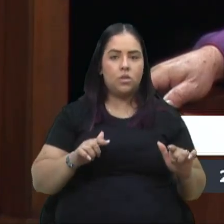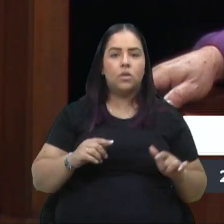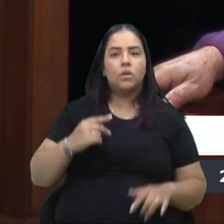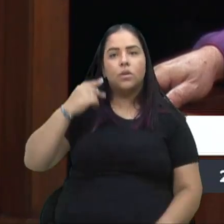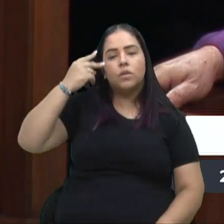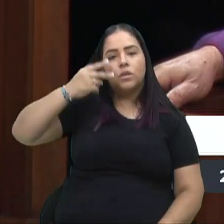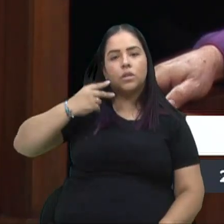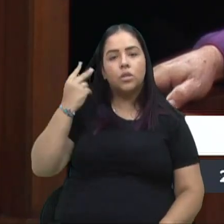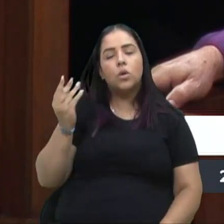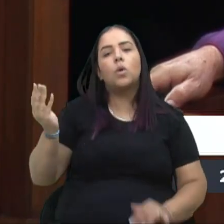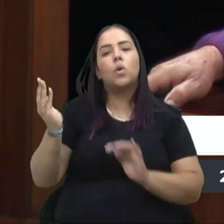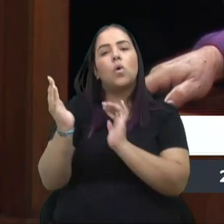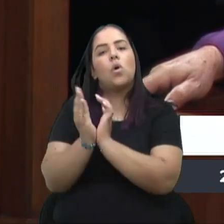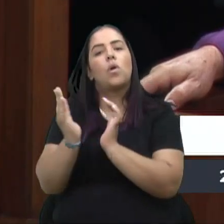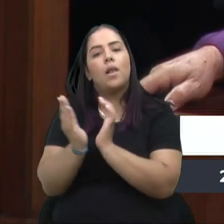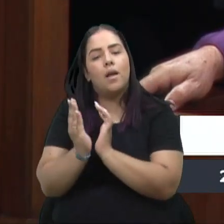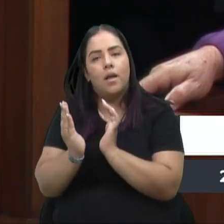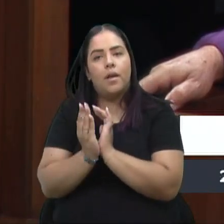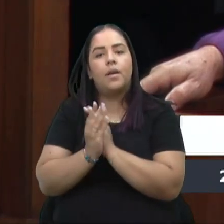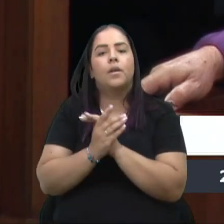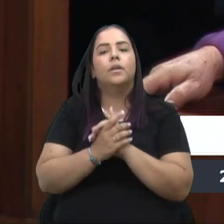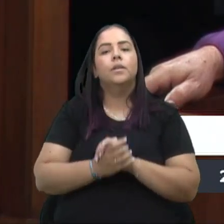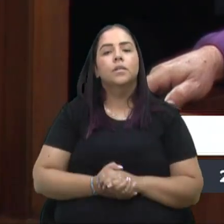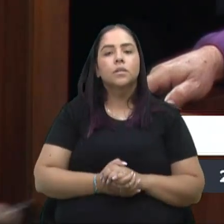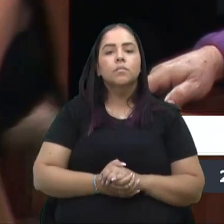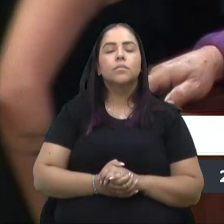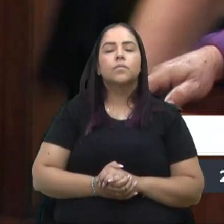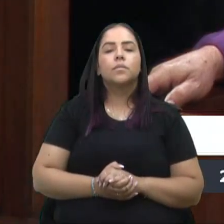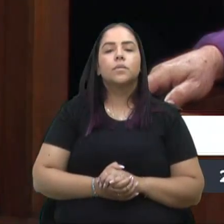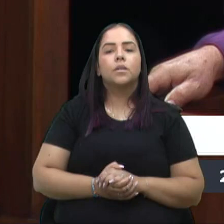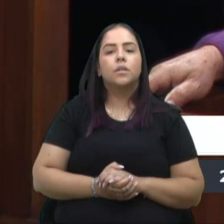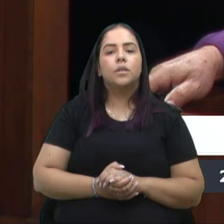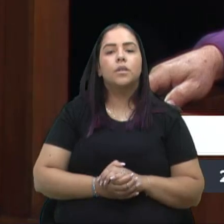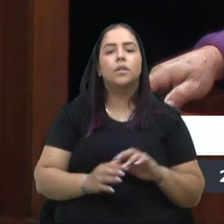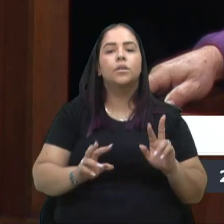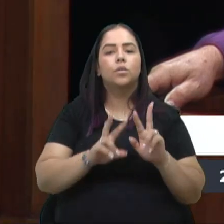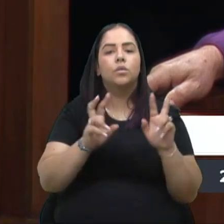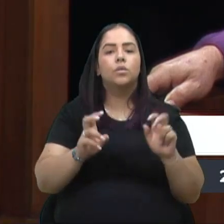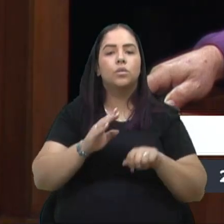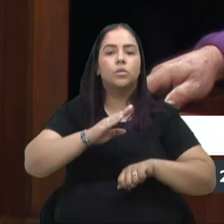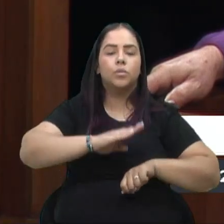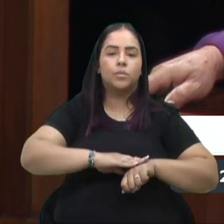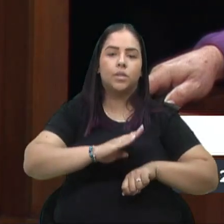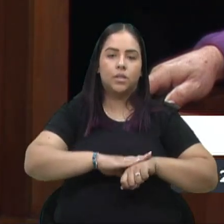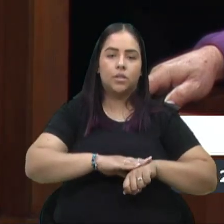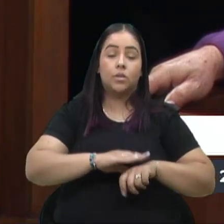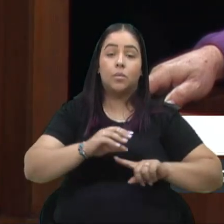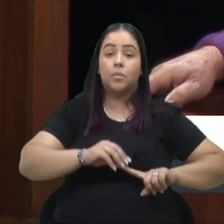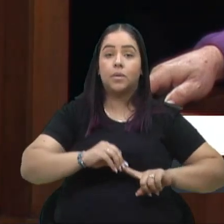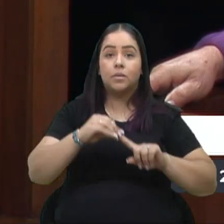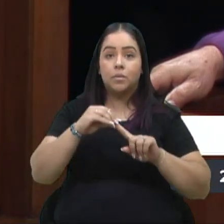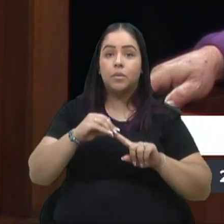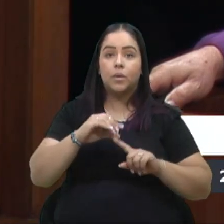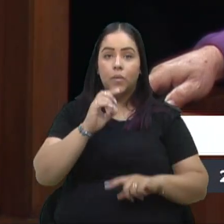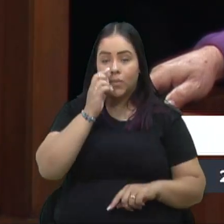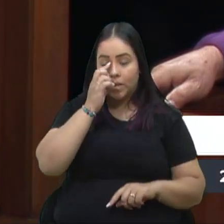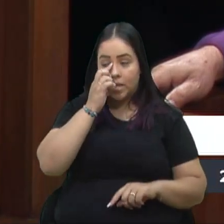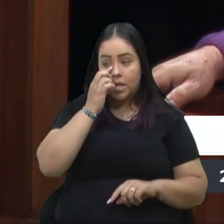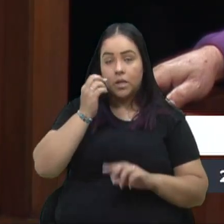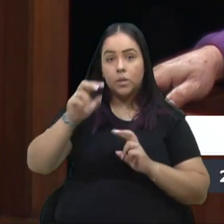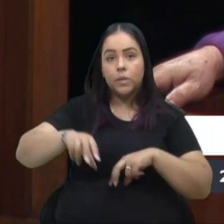vereadores colegas e que é um assunto do momento principalmente no interior